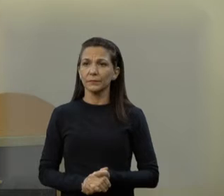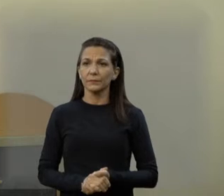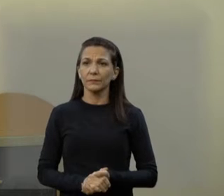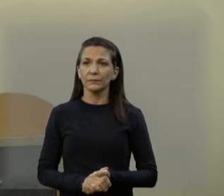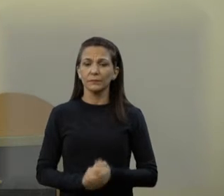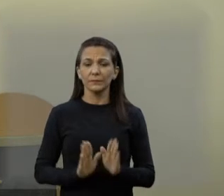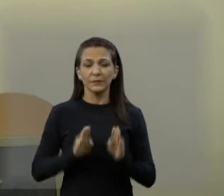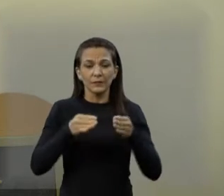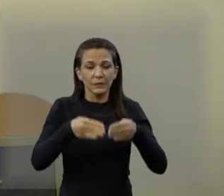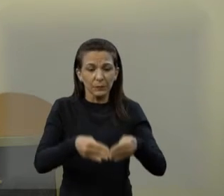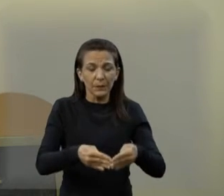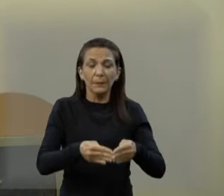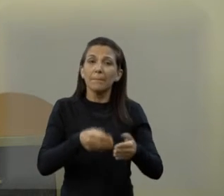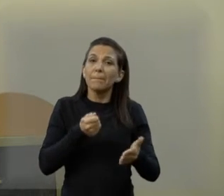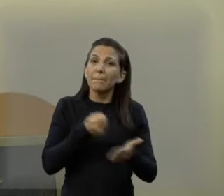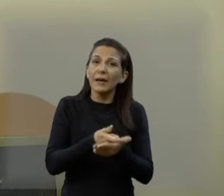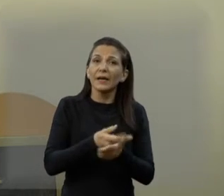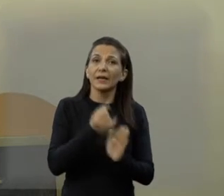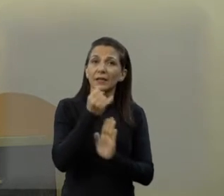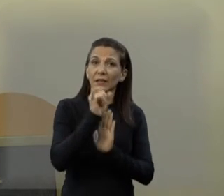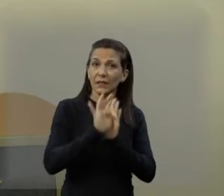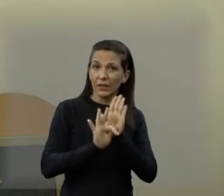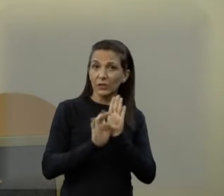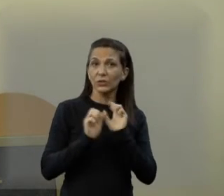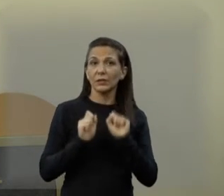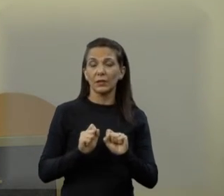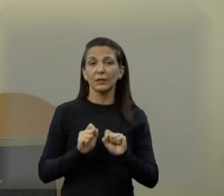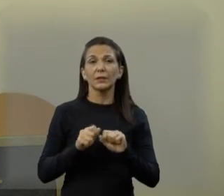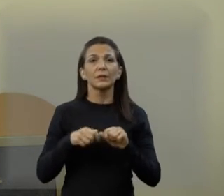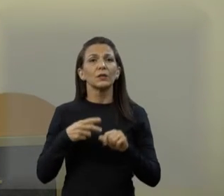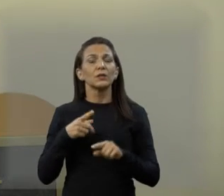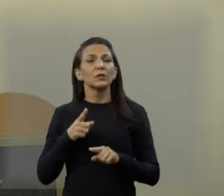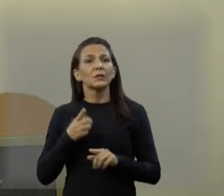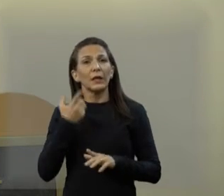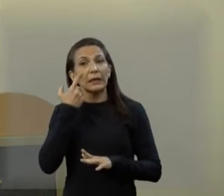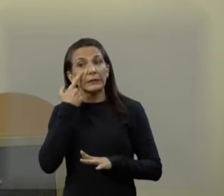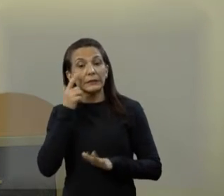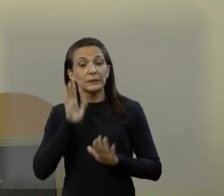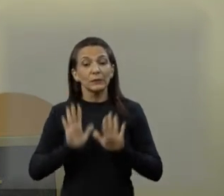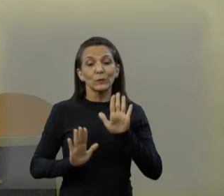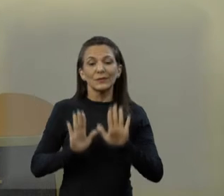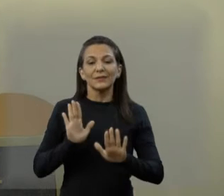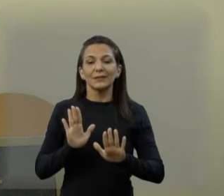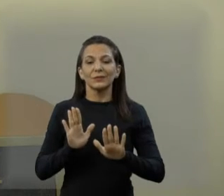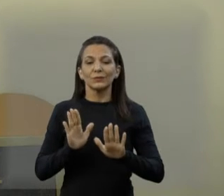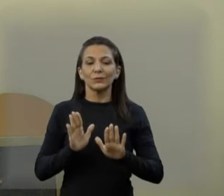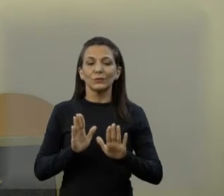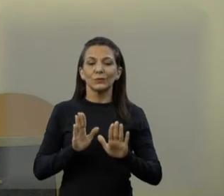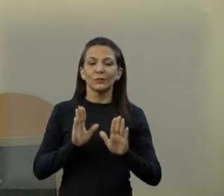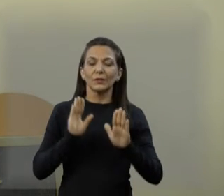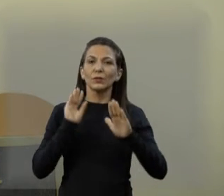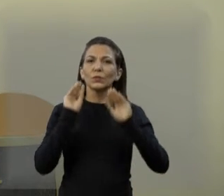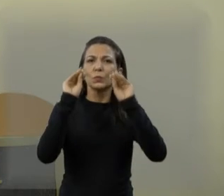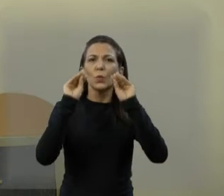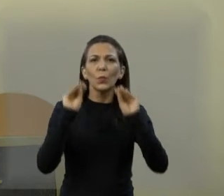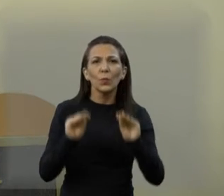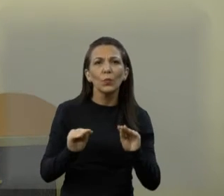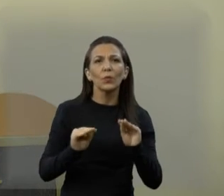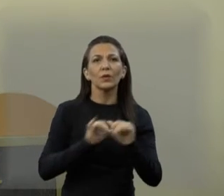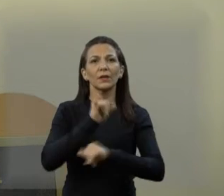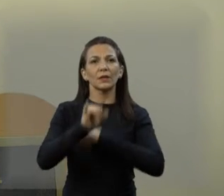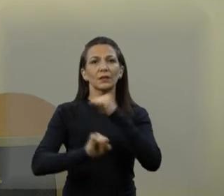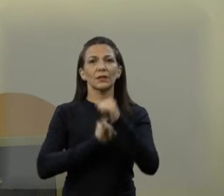o som tem que tomar cuidado no que fala no que posta ela não pode usar estamos no ano político